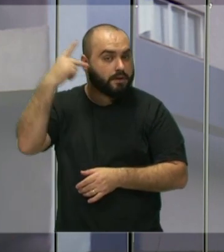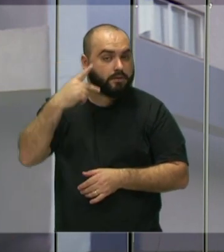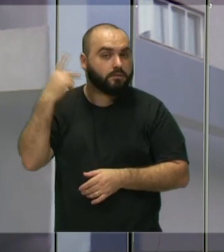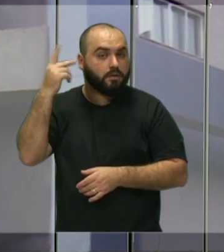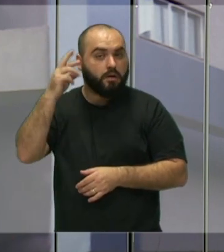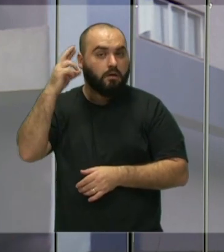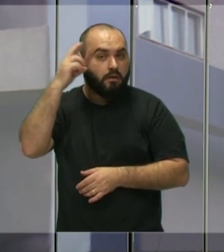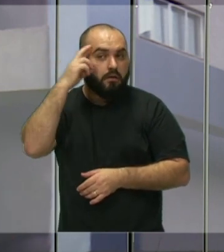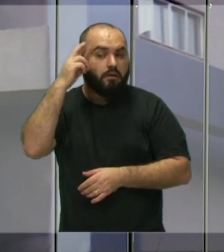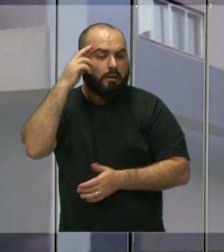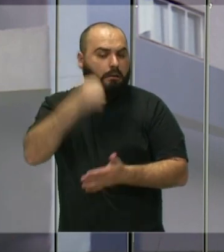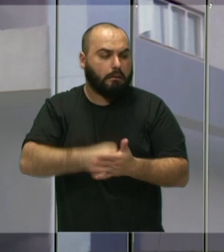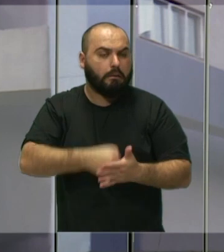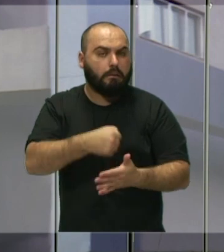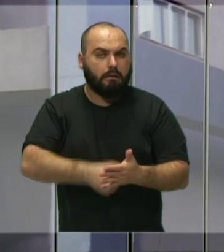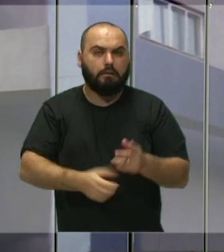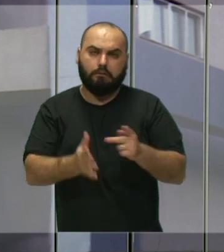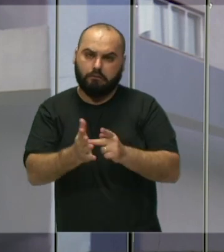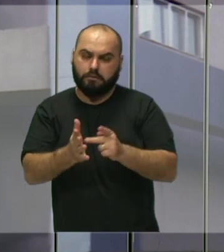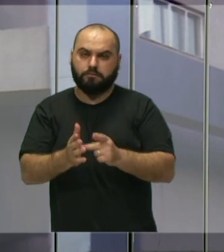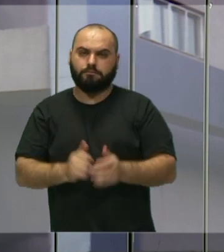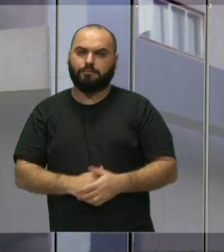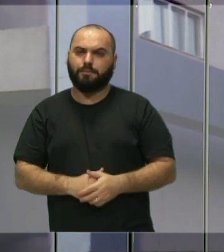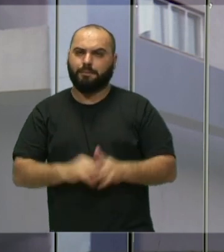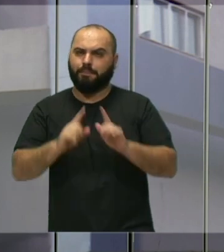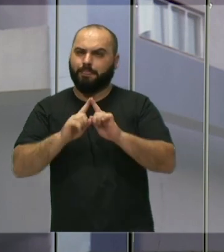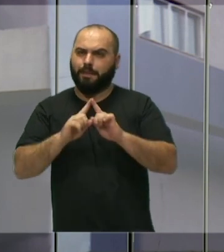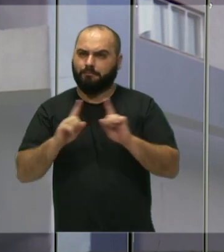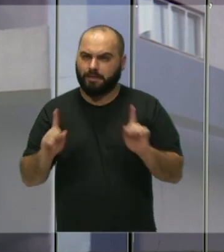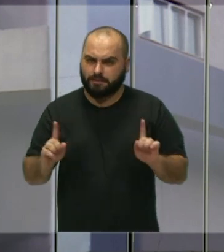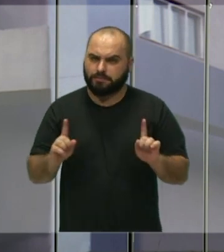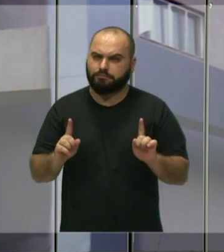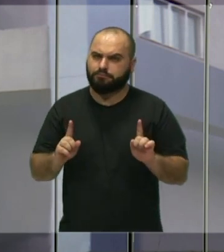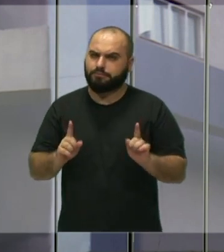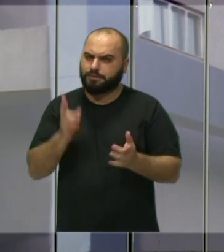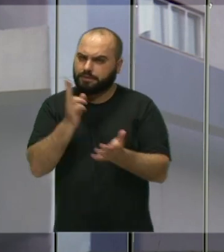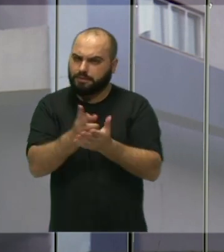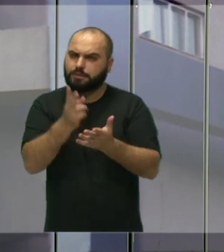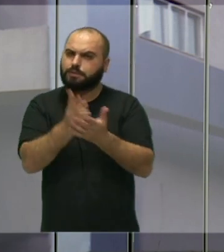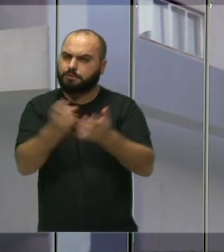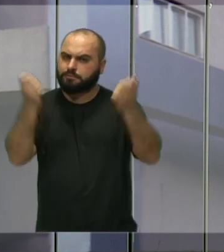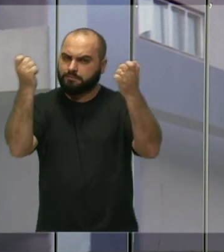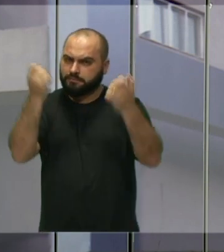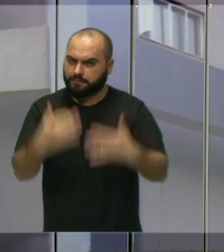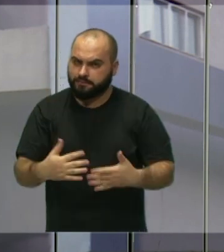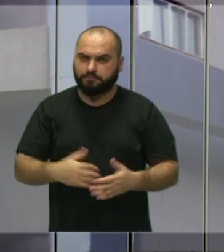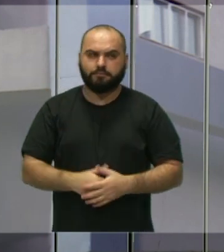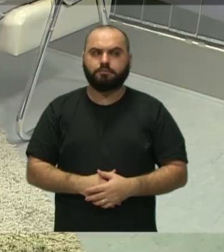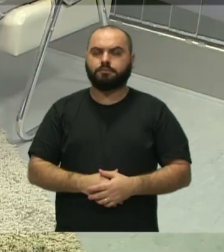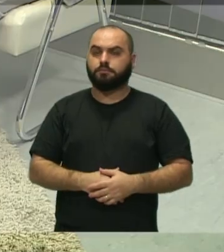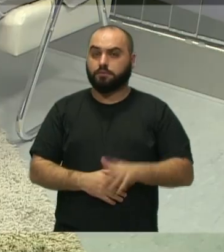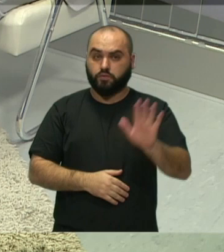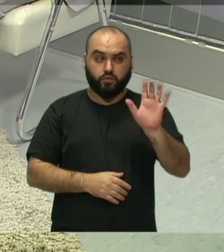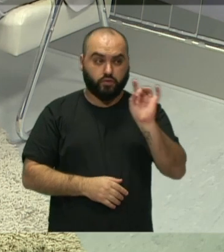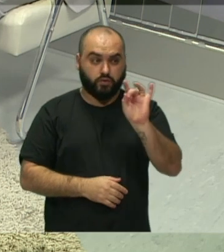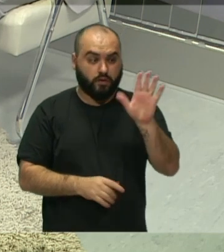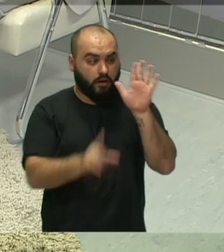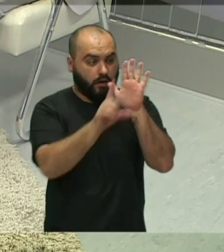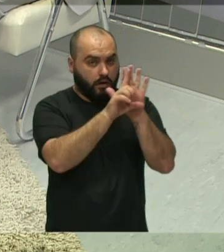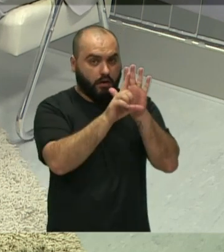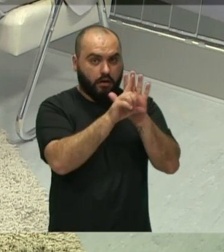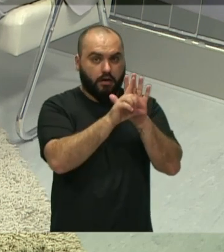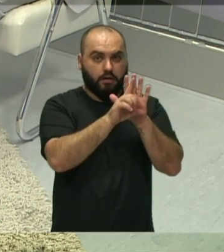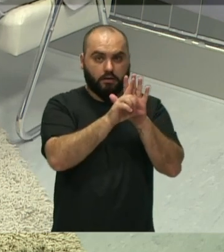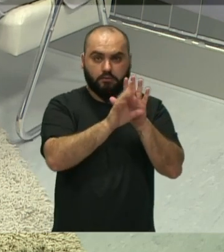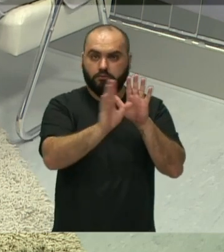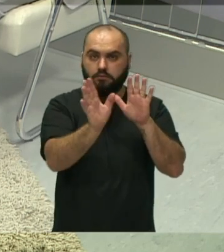nossa cidade. Agora, o que nós precisamos, eu sempre digo, não basta você ter a lei, você precisa fiscalizar